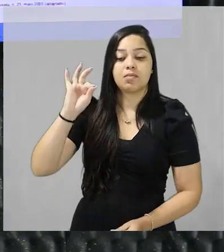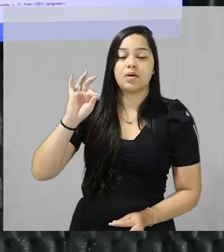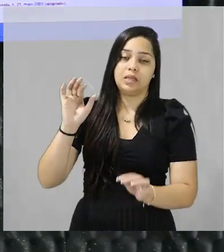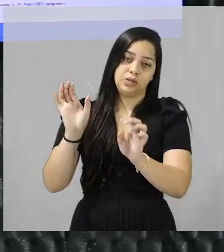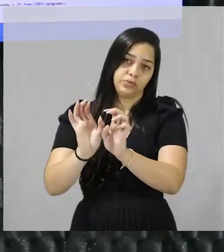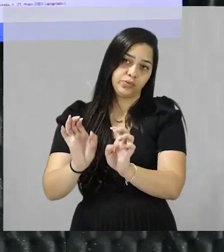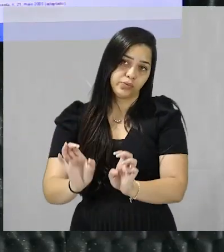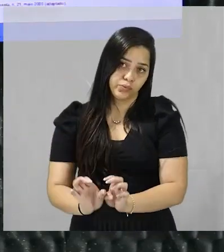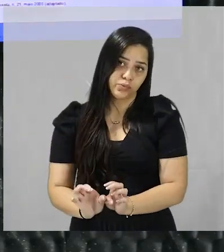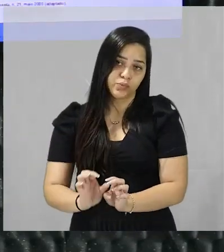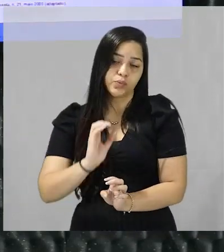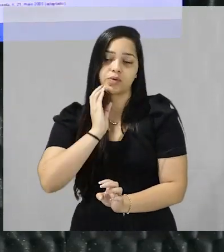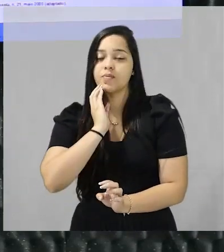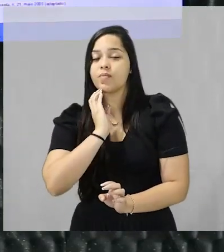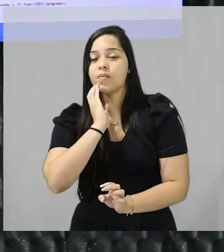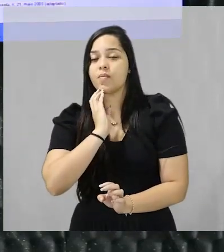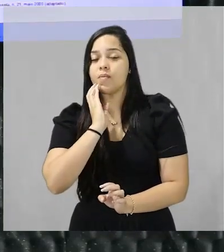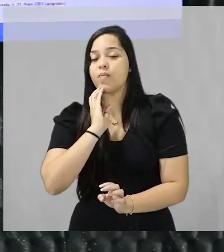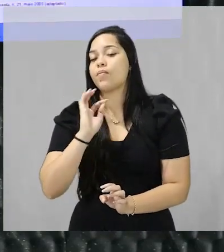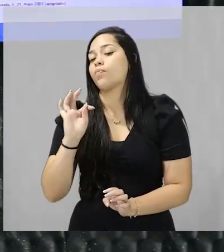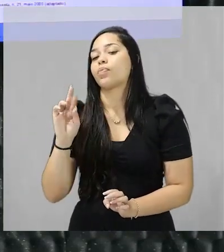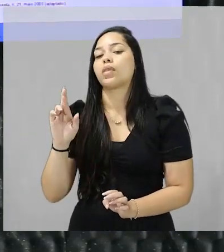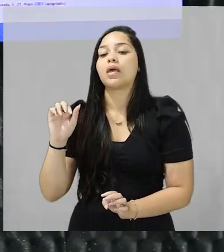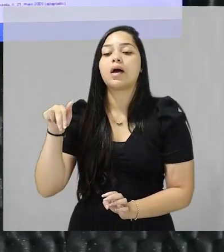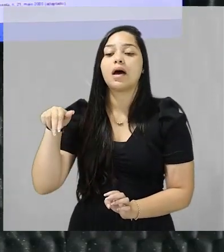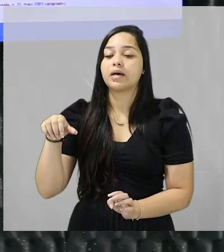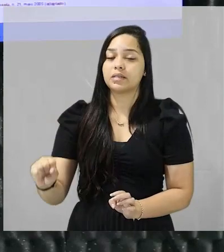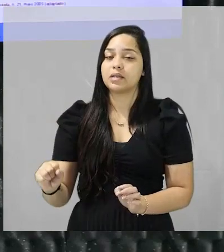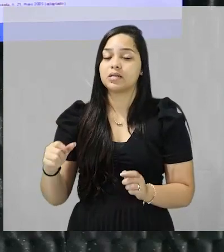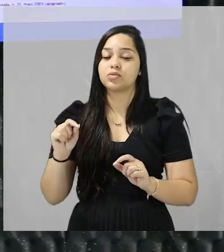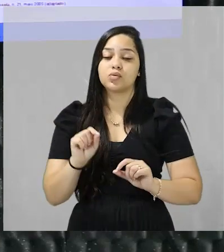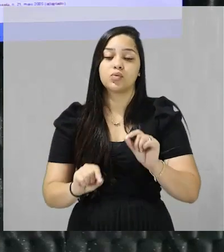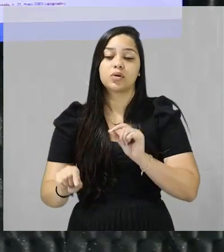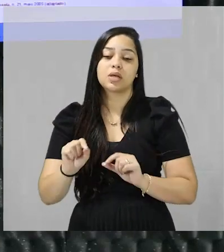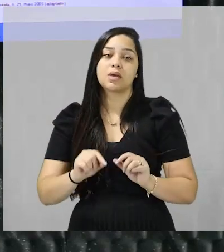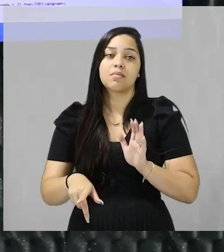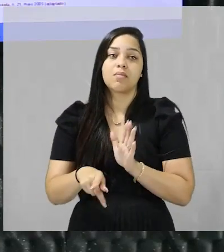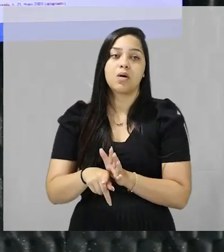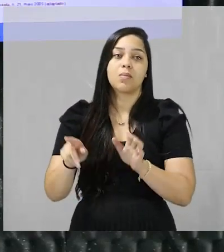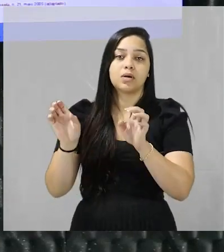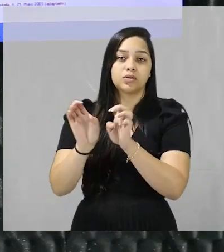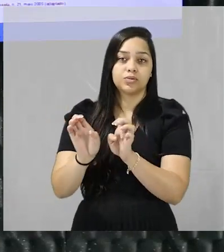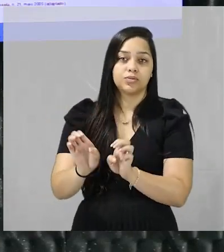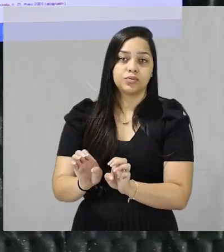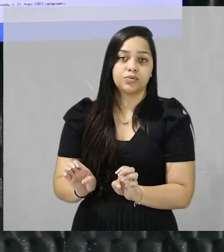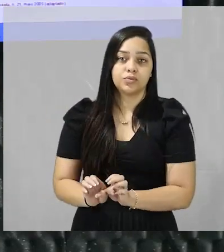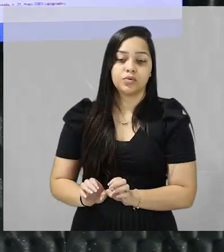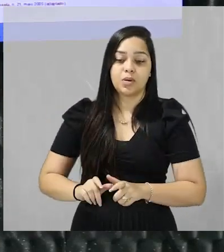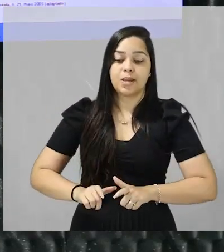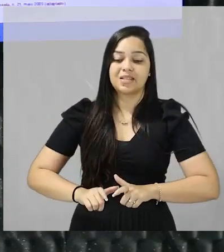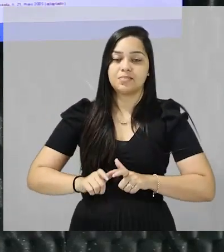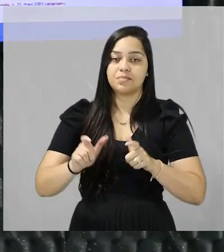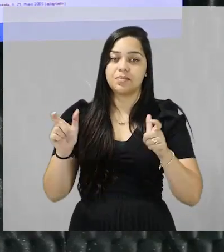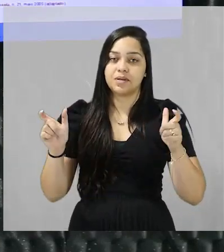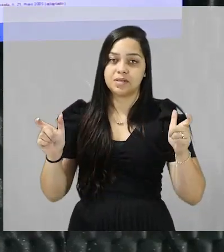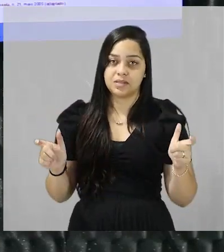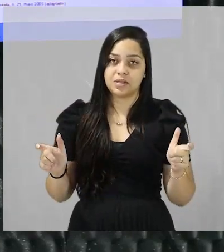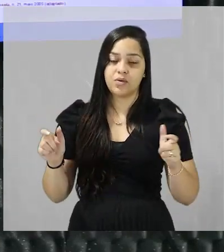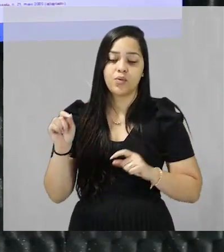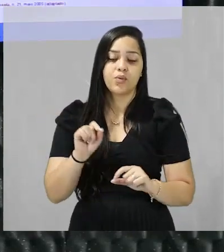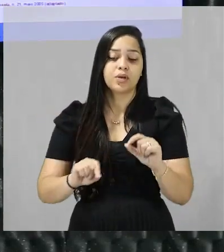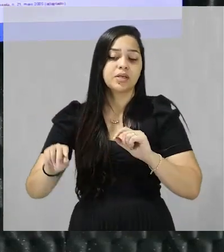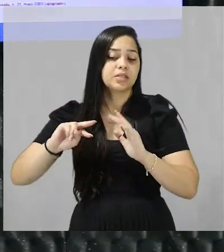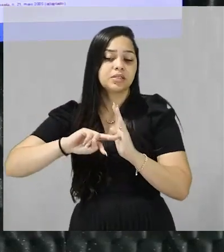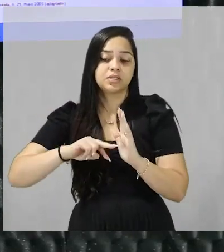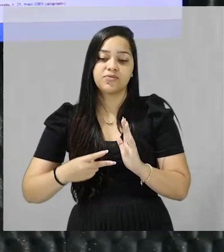certo? A estrutura trans, ela tende a ser uma estrutura mais expansiva, isto é, uma